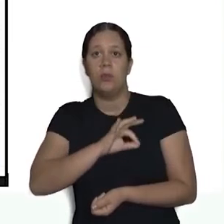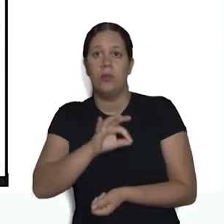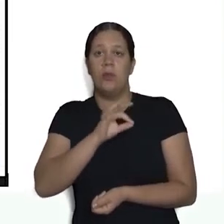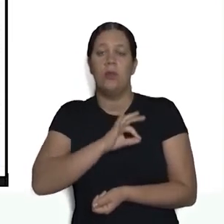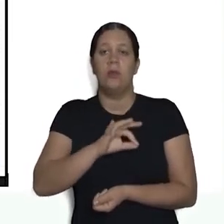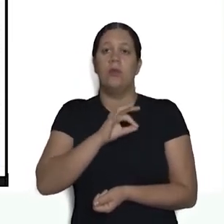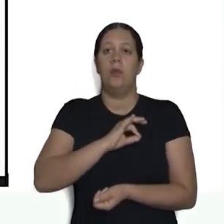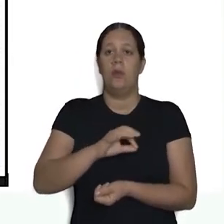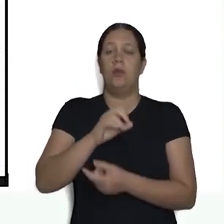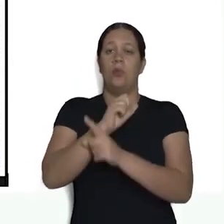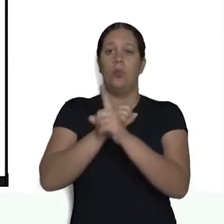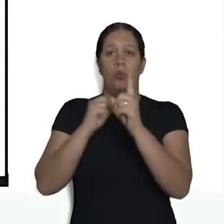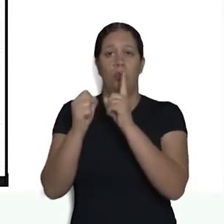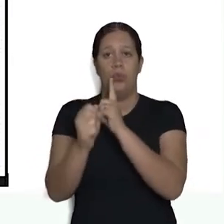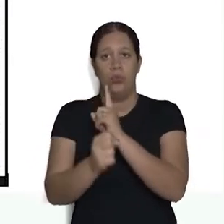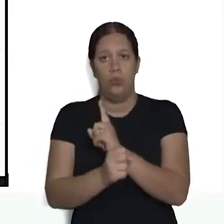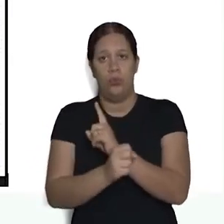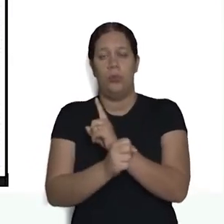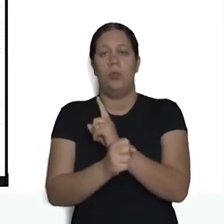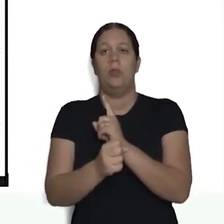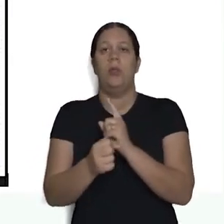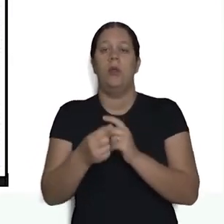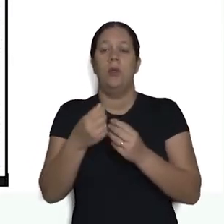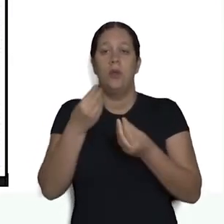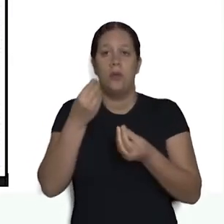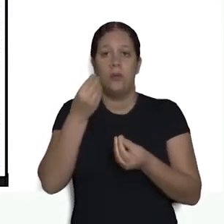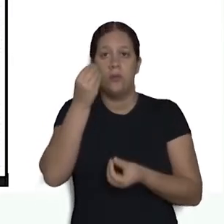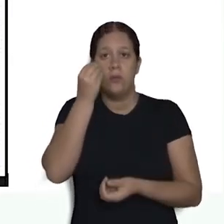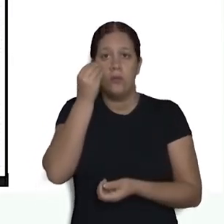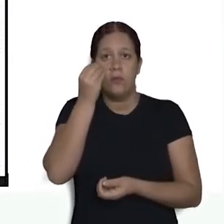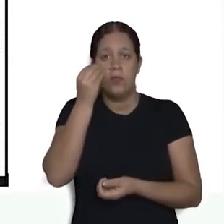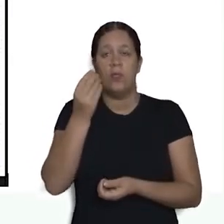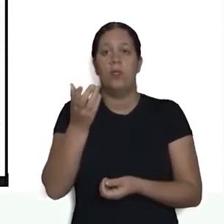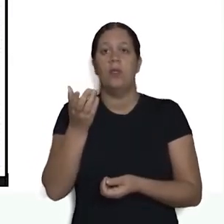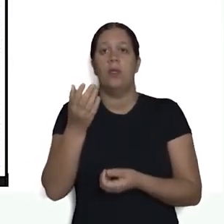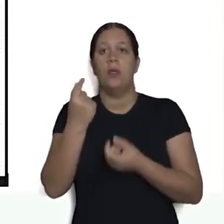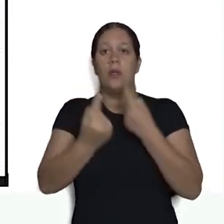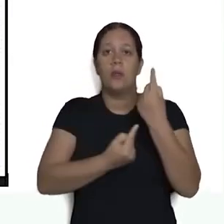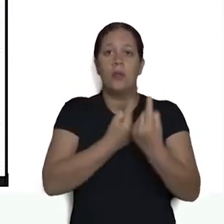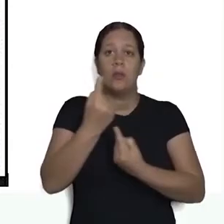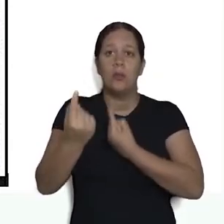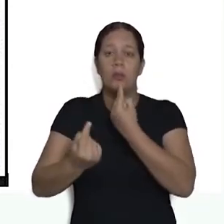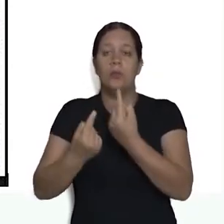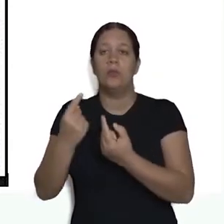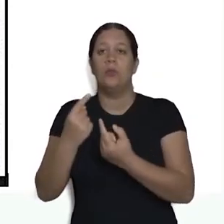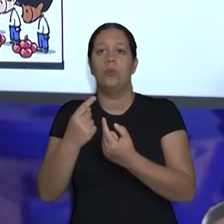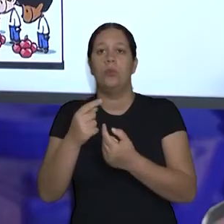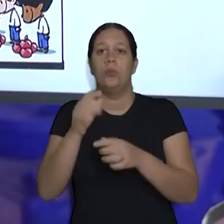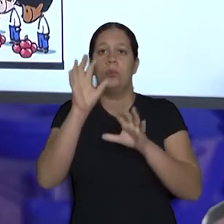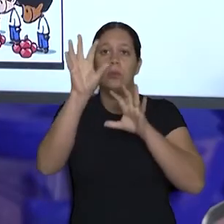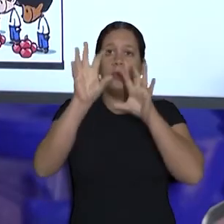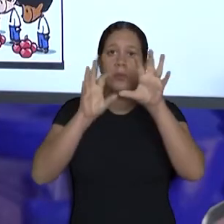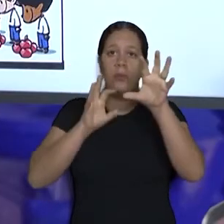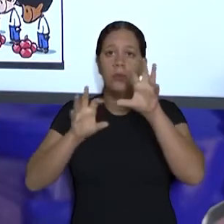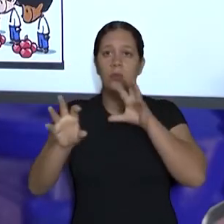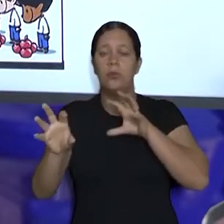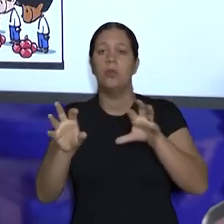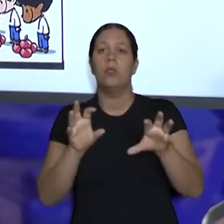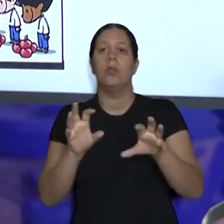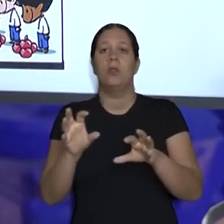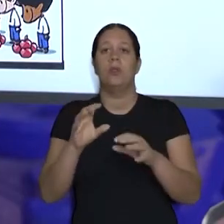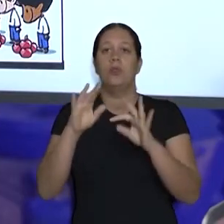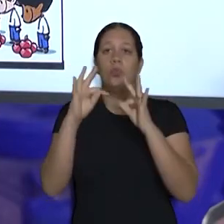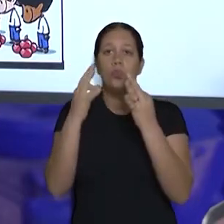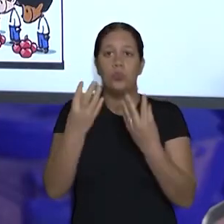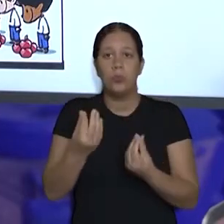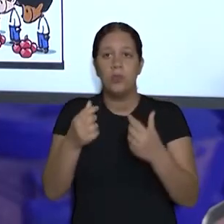econômica produzida e dividida igualmente ou não em cada região. Nós temos o produto interno bruto, tudo